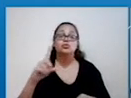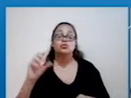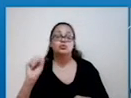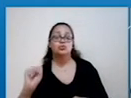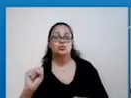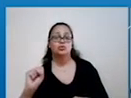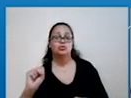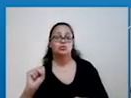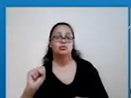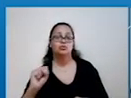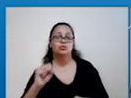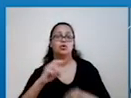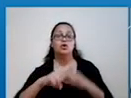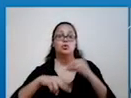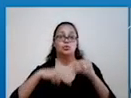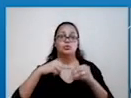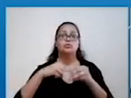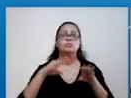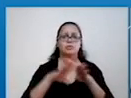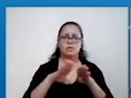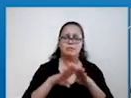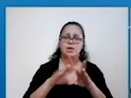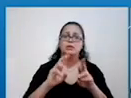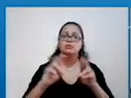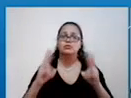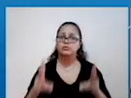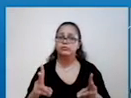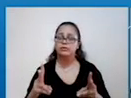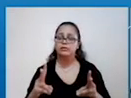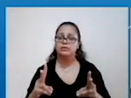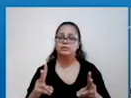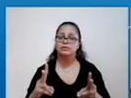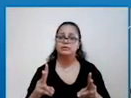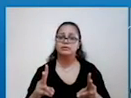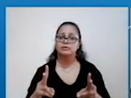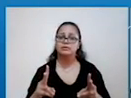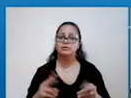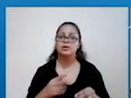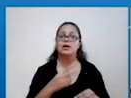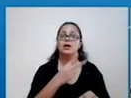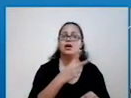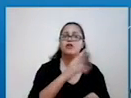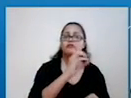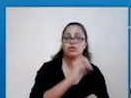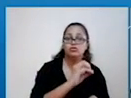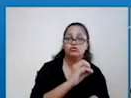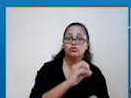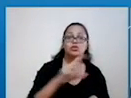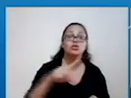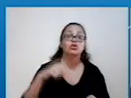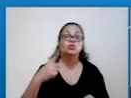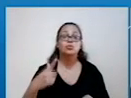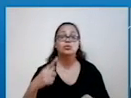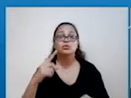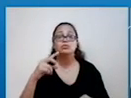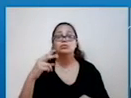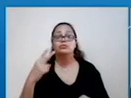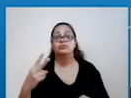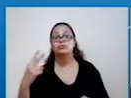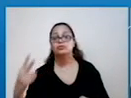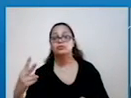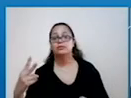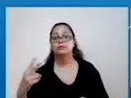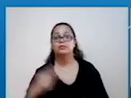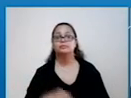nêutrons também são diferentes. O cálcio tem número de nêutrons 20 e o argônio tem número de nêutrons 22.